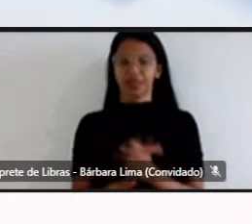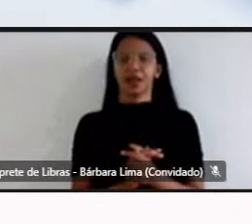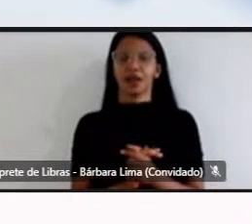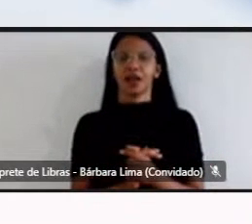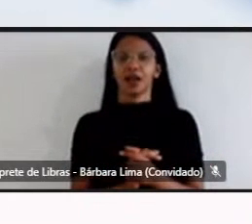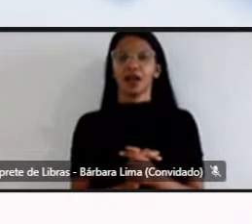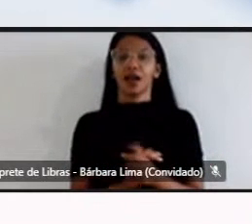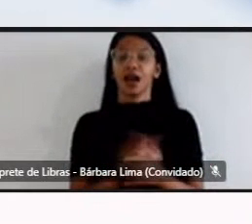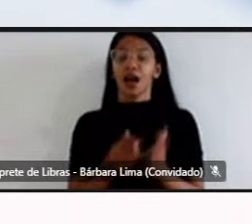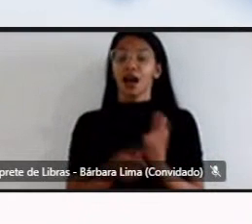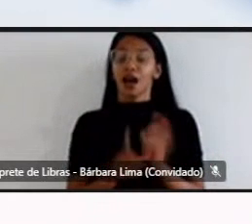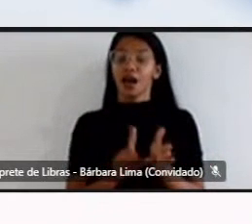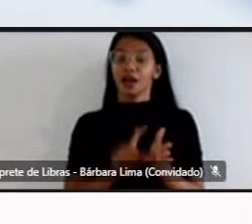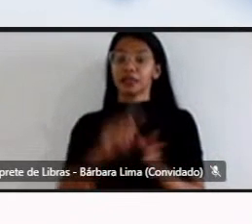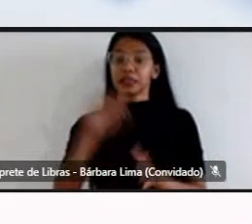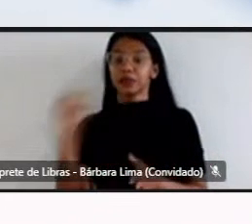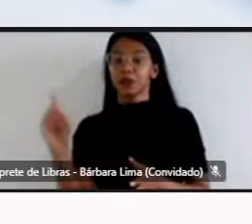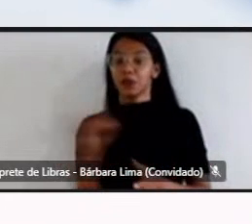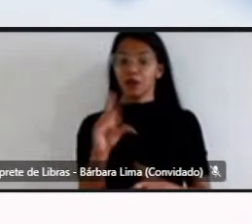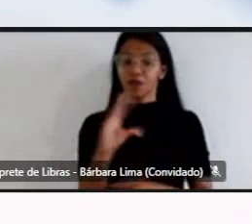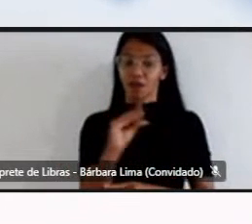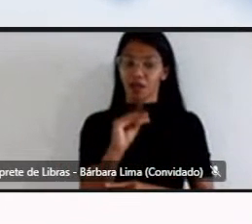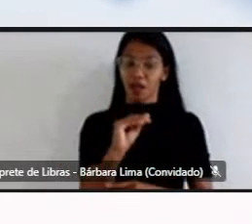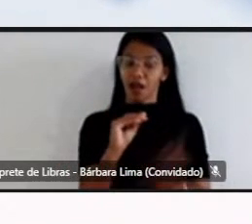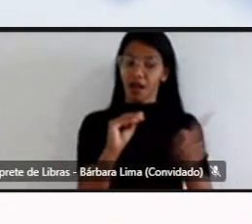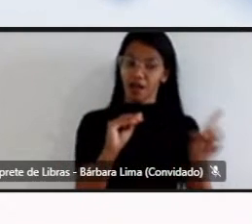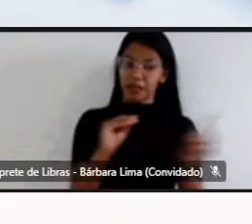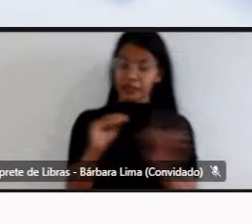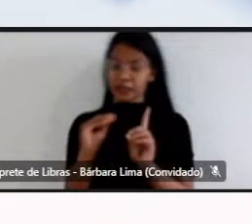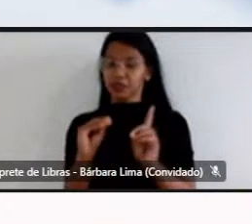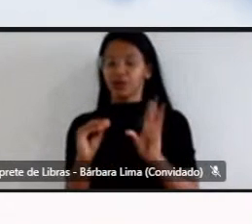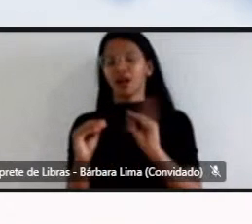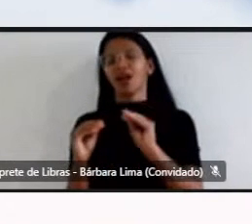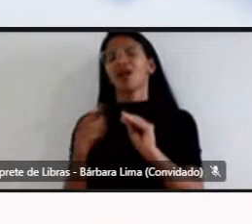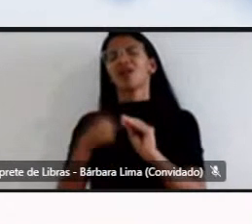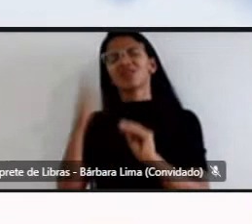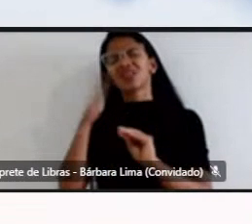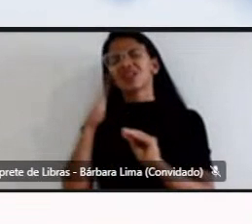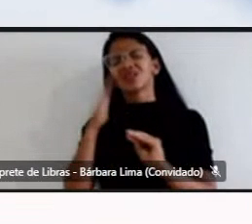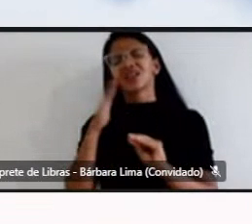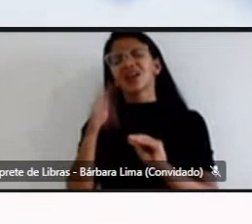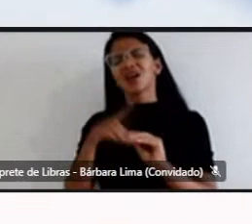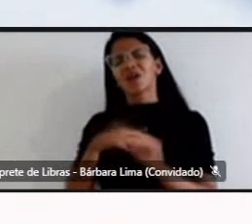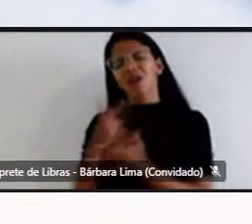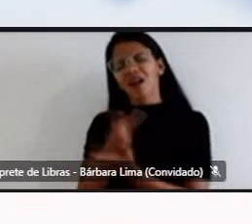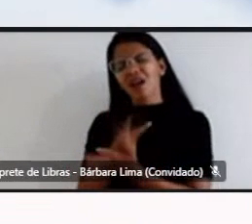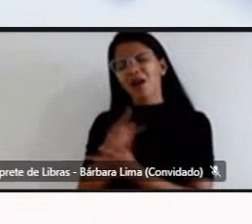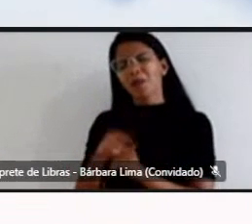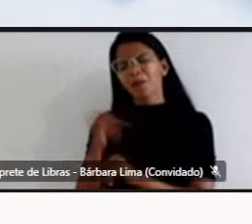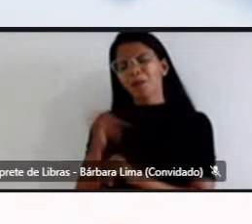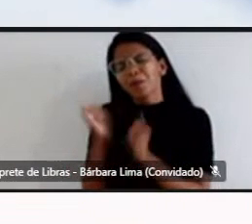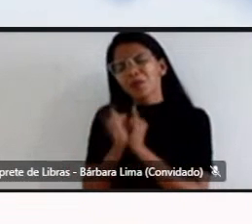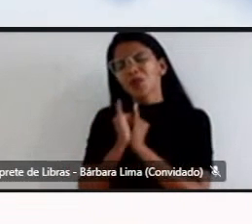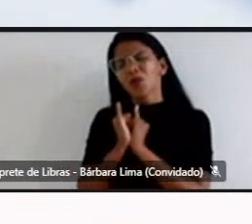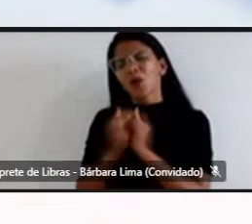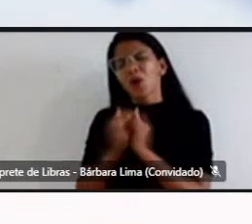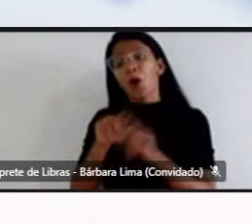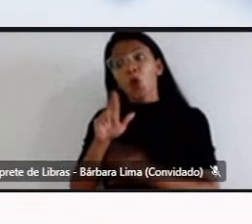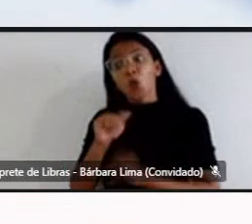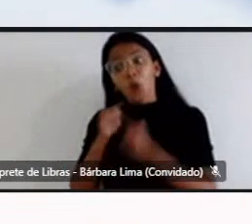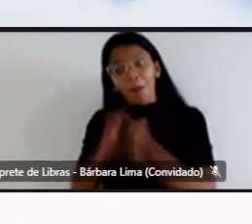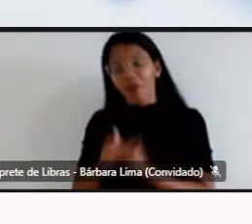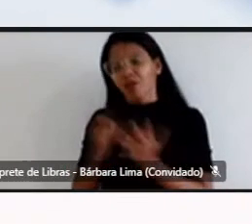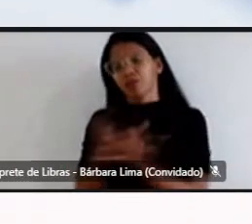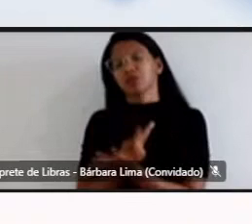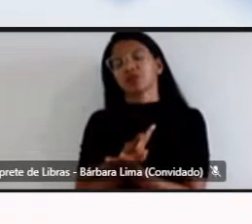Herbie Hancock foi falar com o Miles Davis e falou, eu sei, eu toquei uma nota errada, me perdoa, e isso nunca mais vai acontecer novamente.